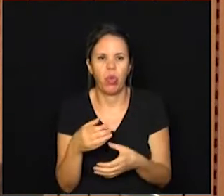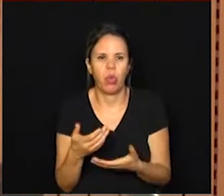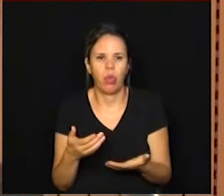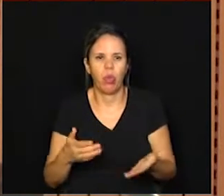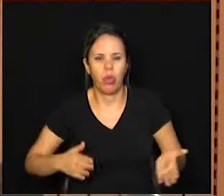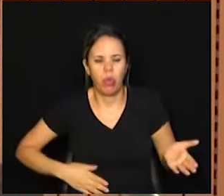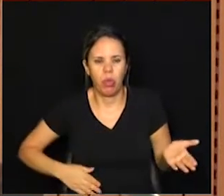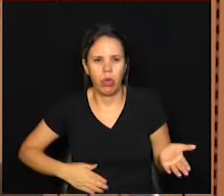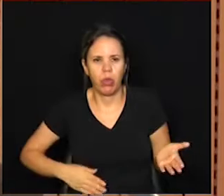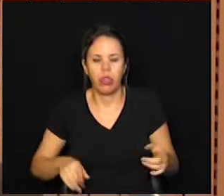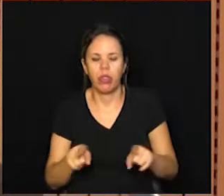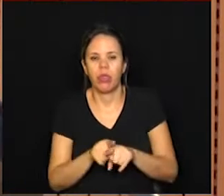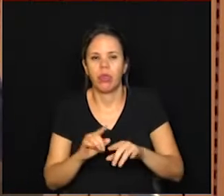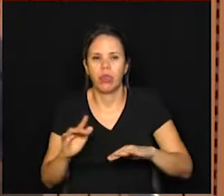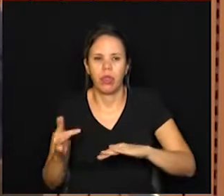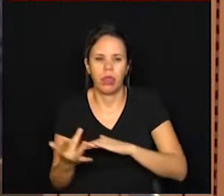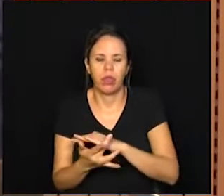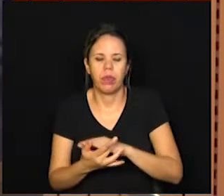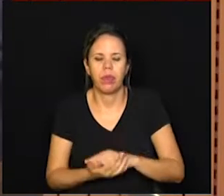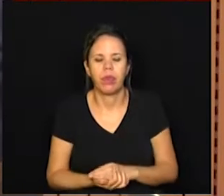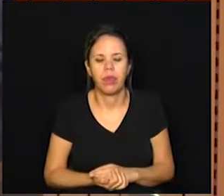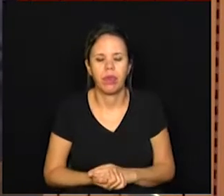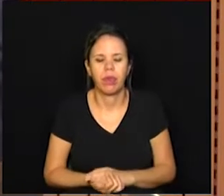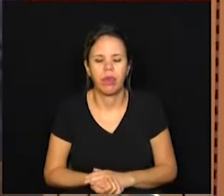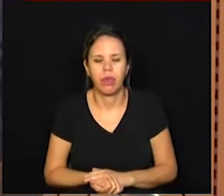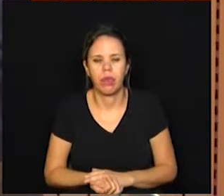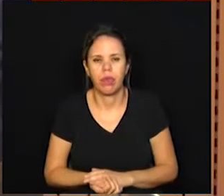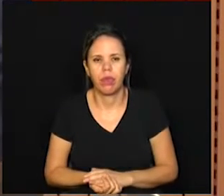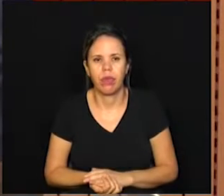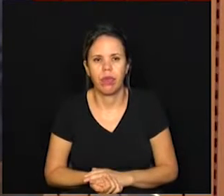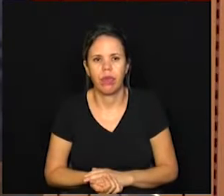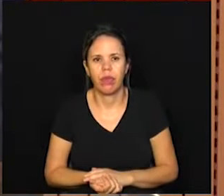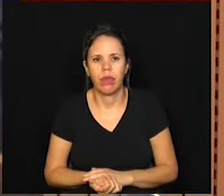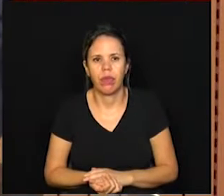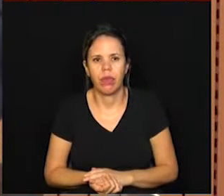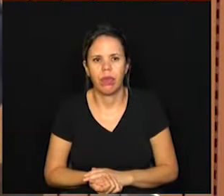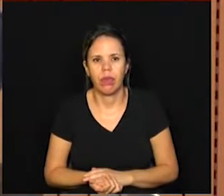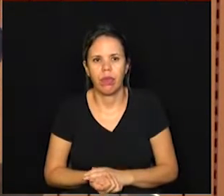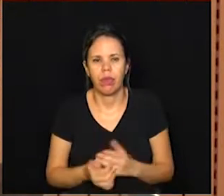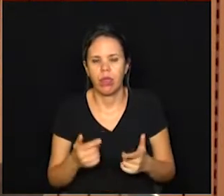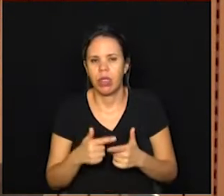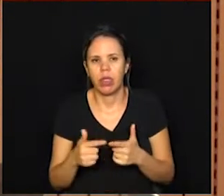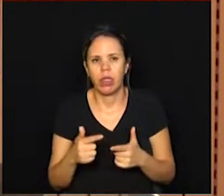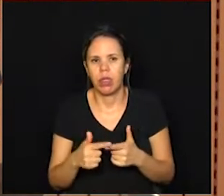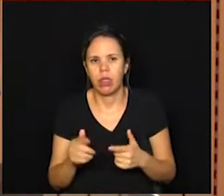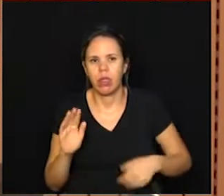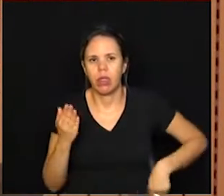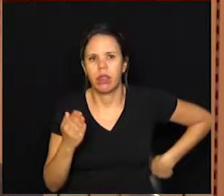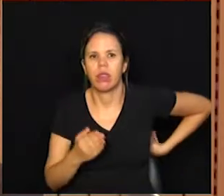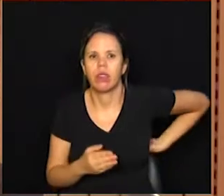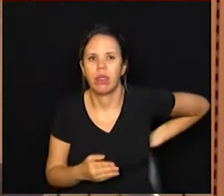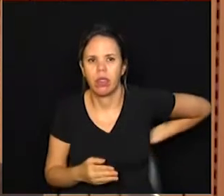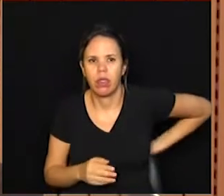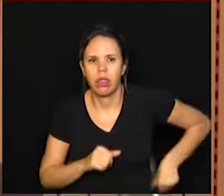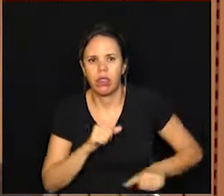rede social. O que aconteceu com isso é que a pirataria acabou